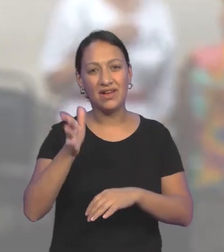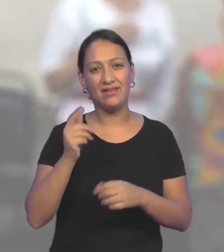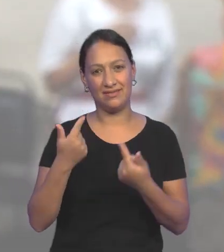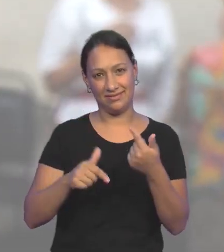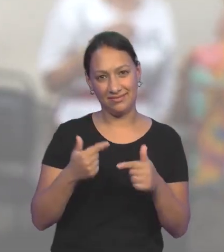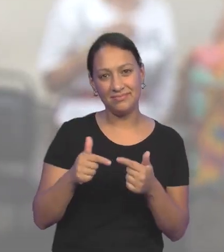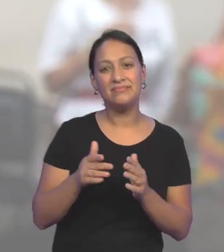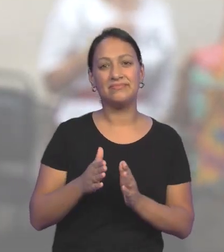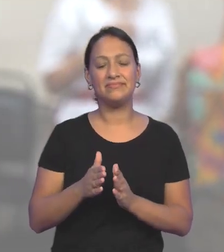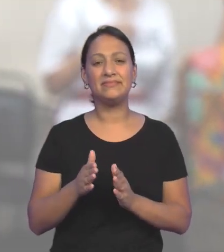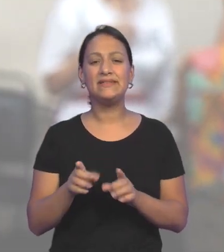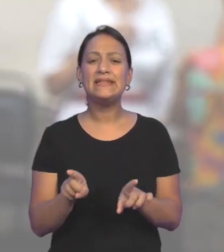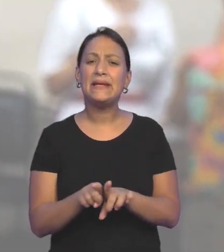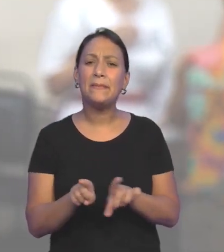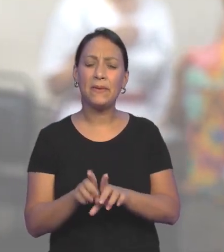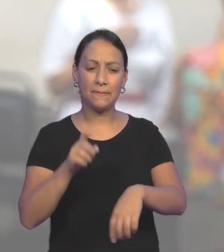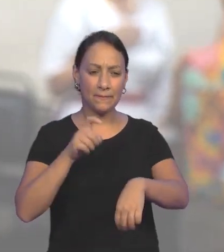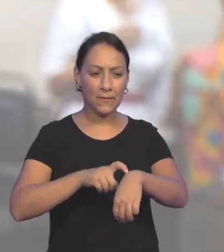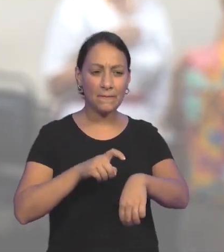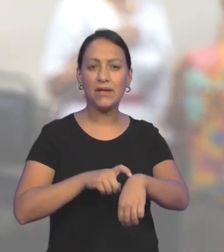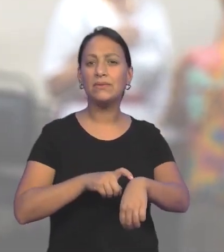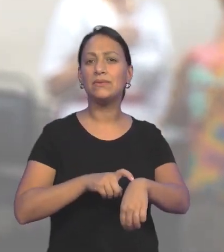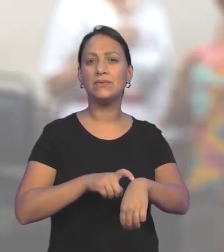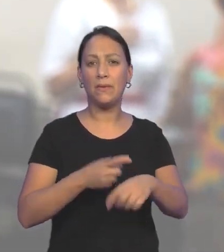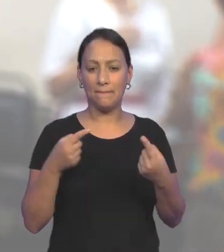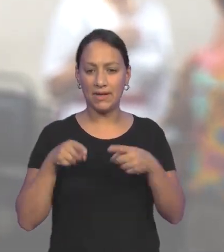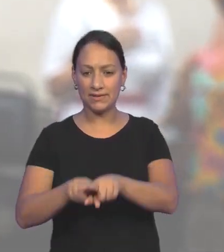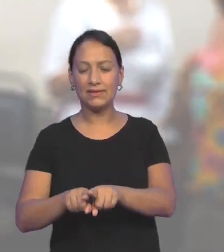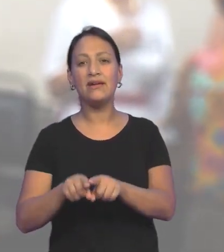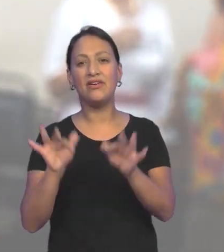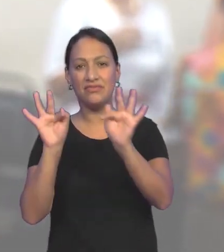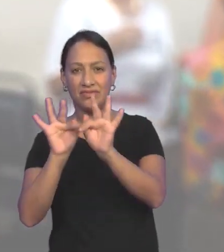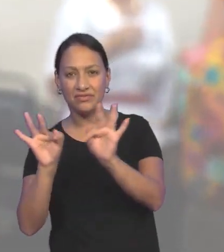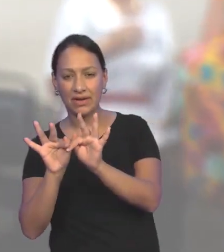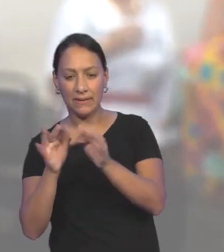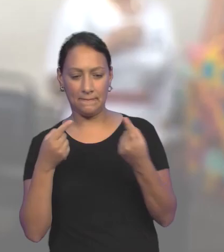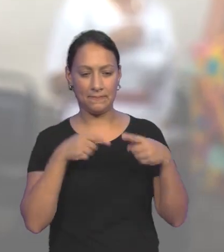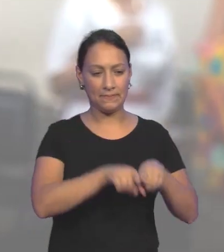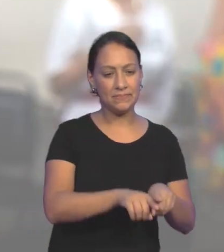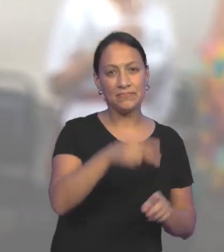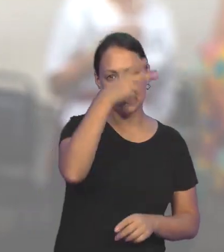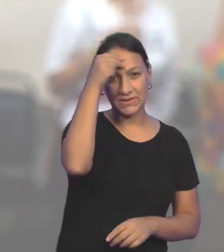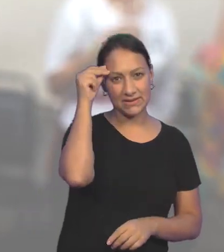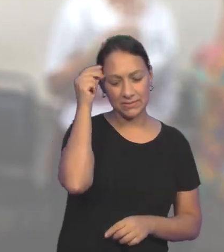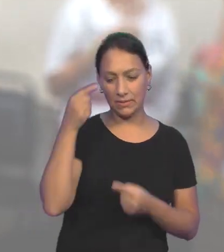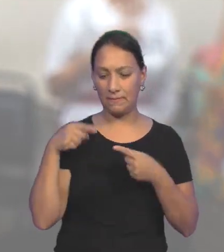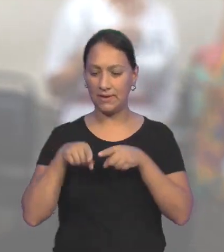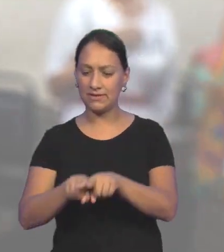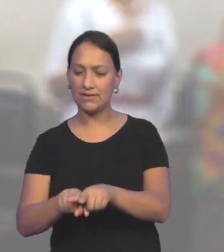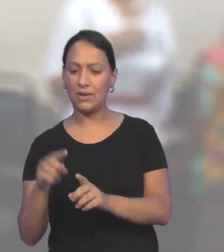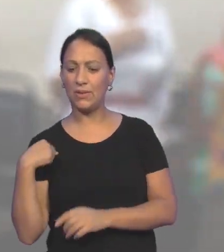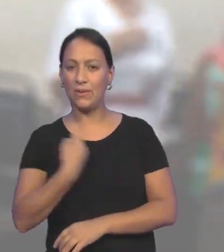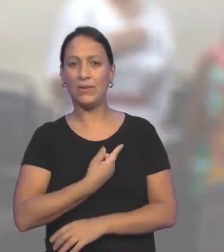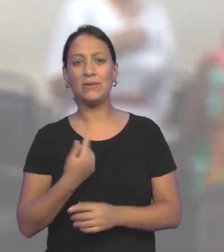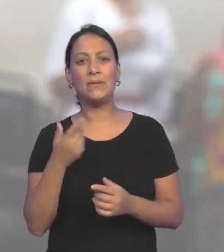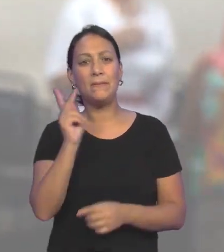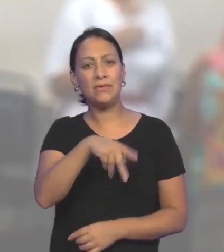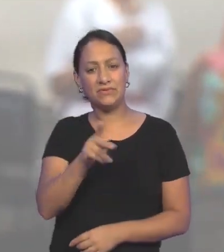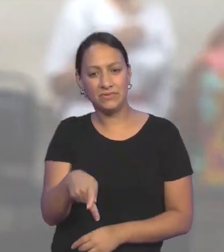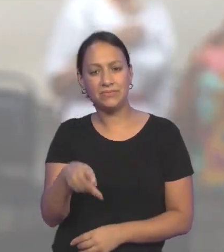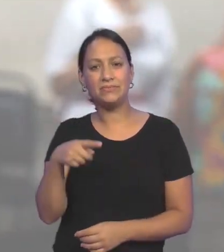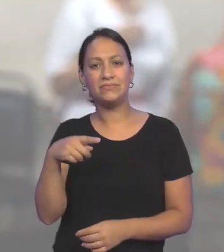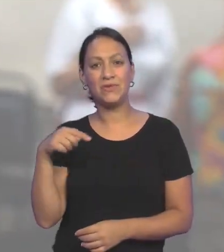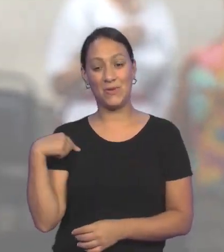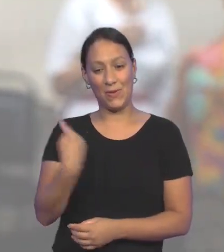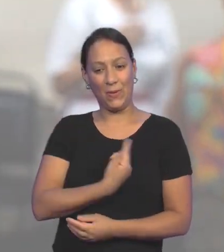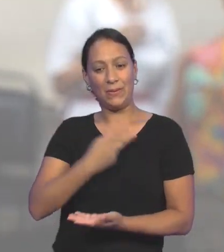E dizer também que foi um momento assim, parceria FEVALE, parceria município, parceria nós professores,